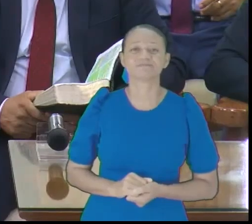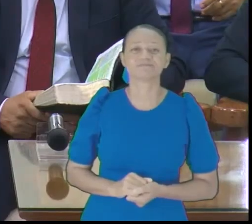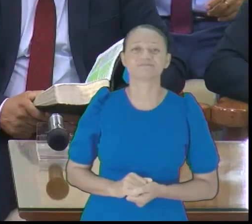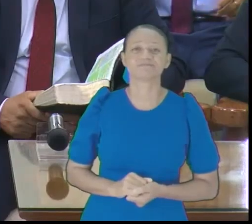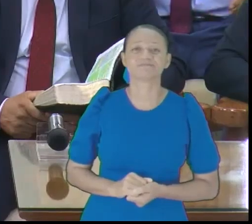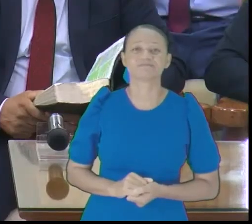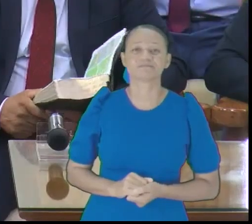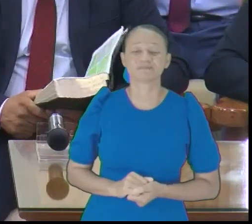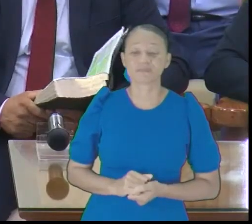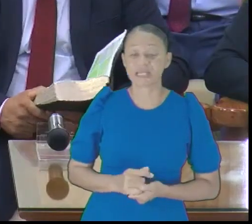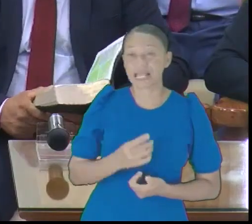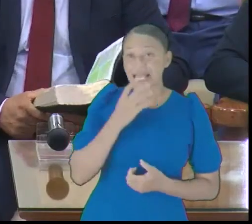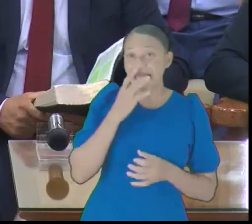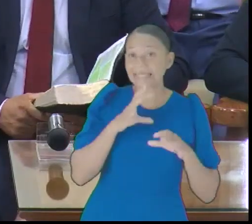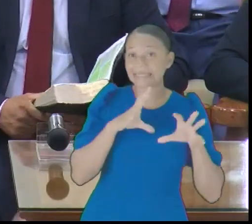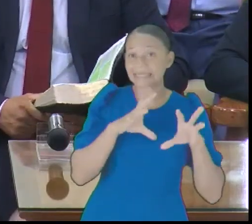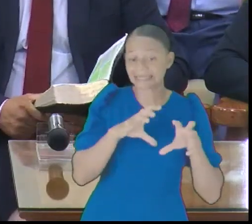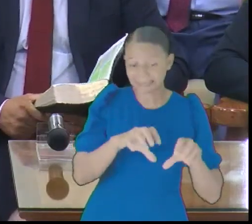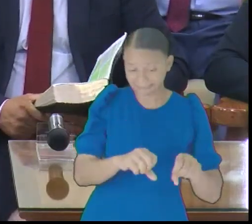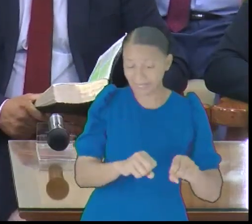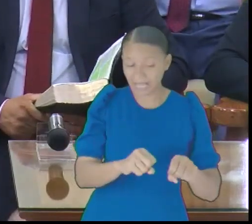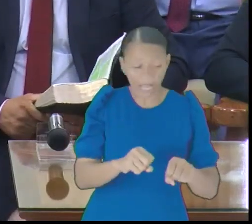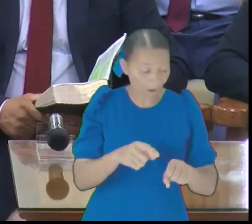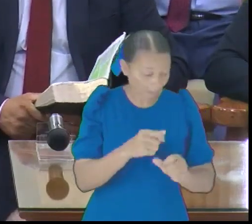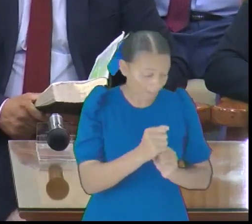Parte estes animais, Abraão.